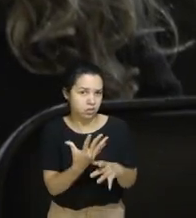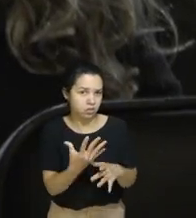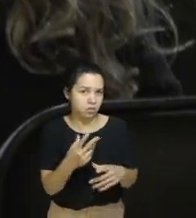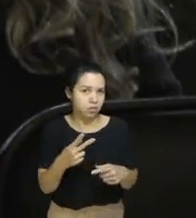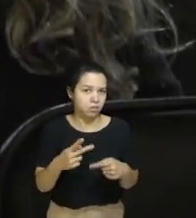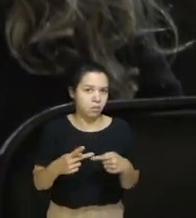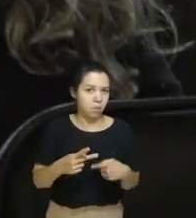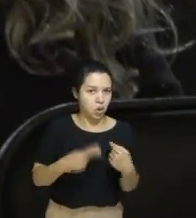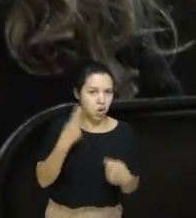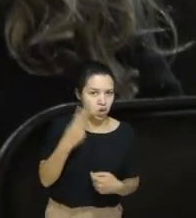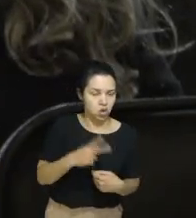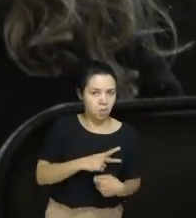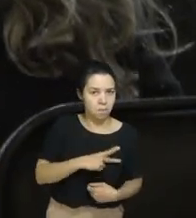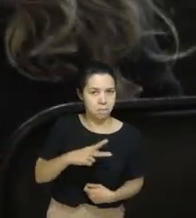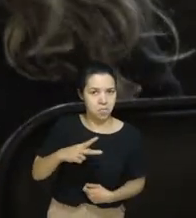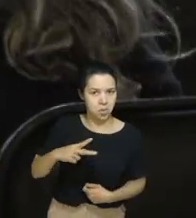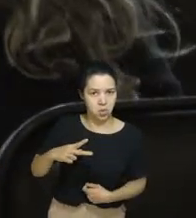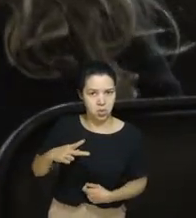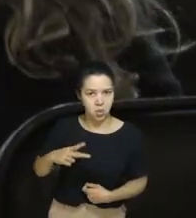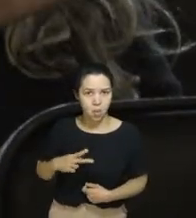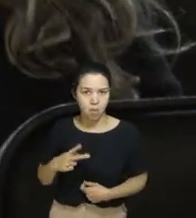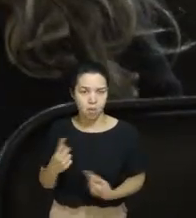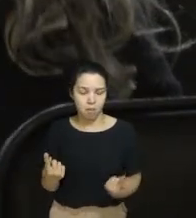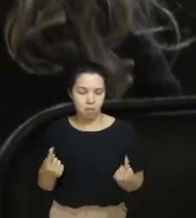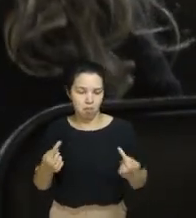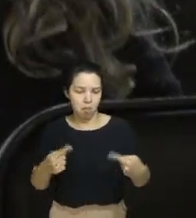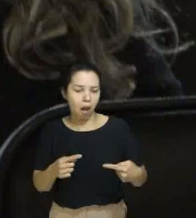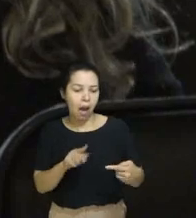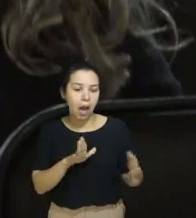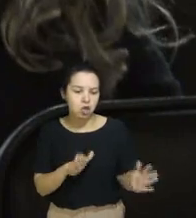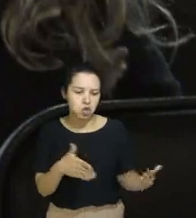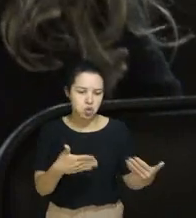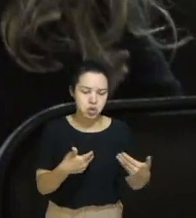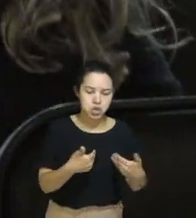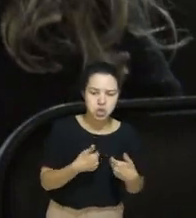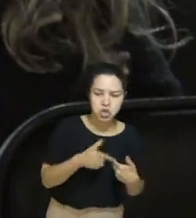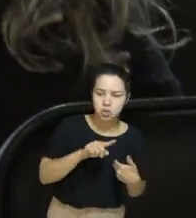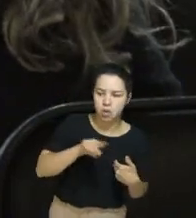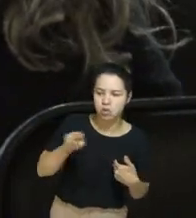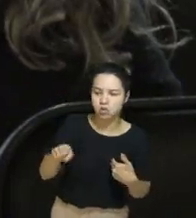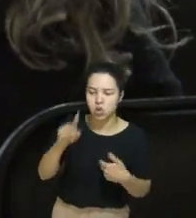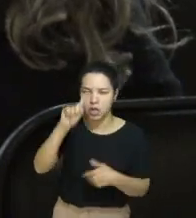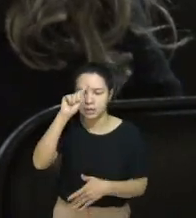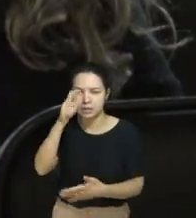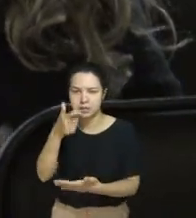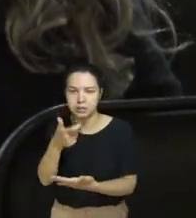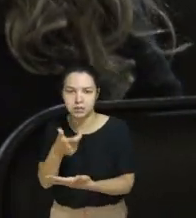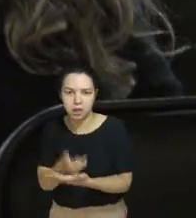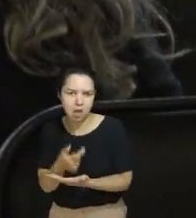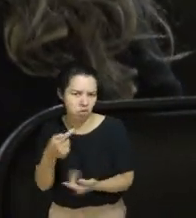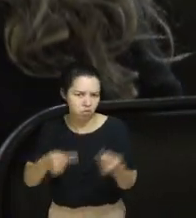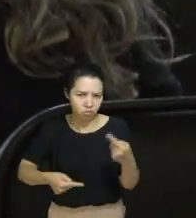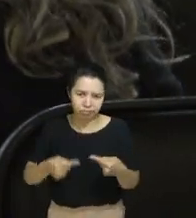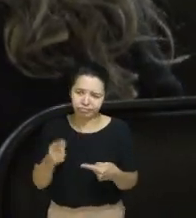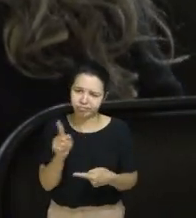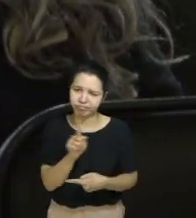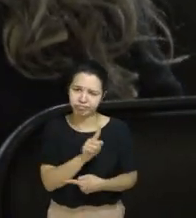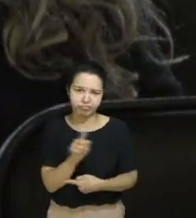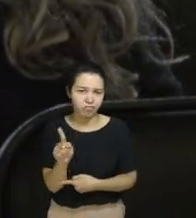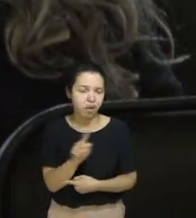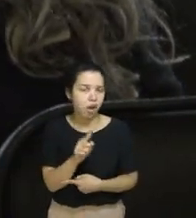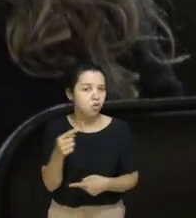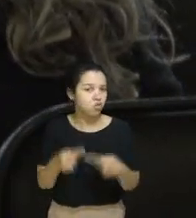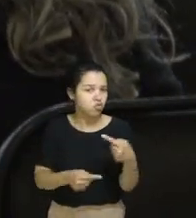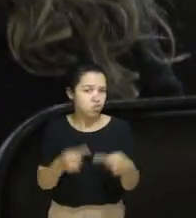para competir o que deve ser autismo, dislexia. Eu acho que a discussão é algo bem